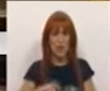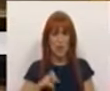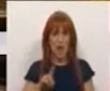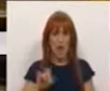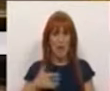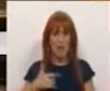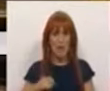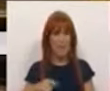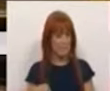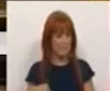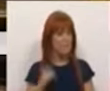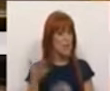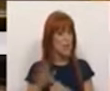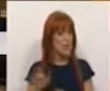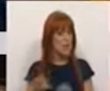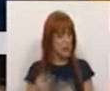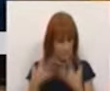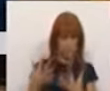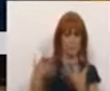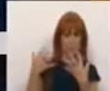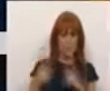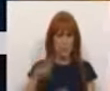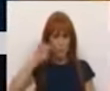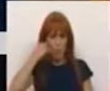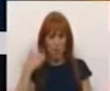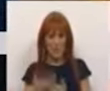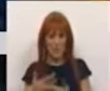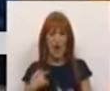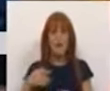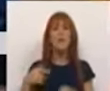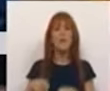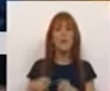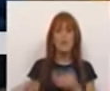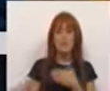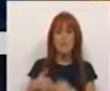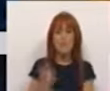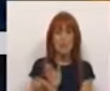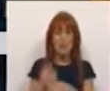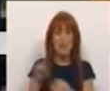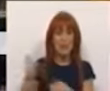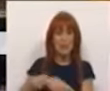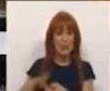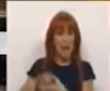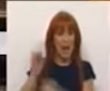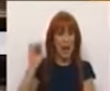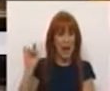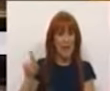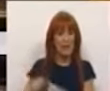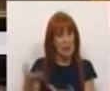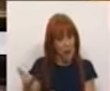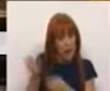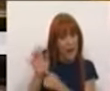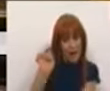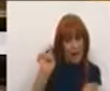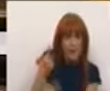será talvez o exemplo mais flagrante dos prejuízos que causa o encerramento das agências da Caixa, neste